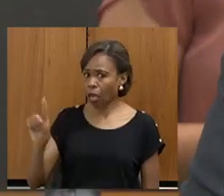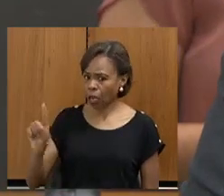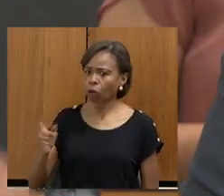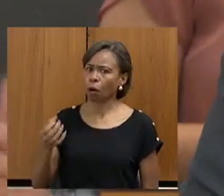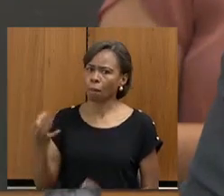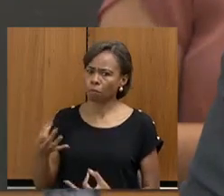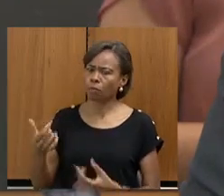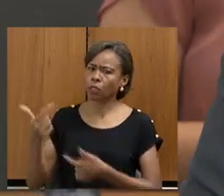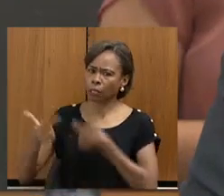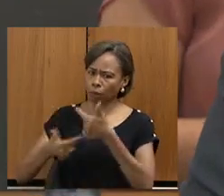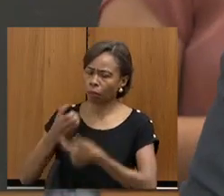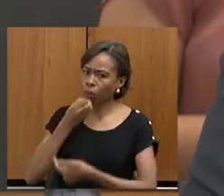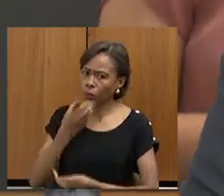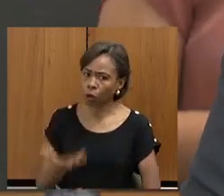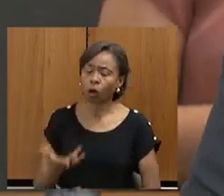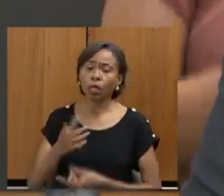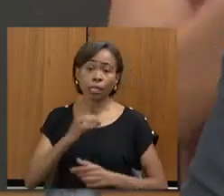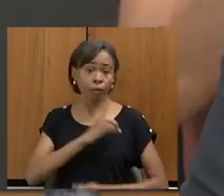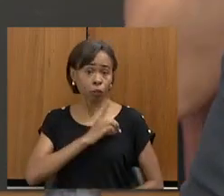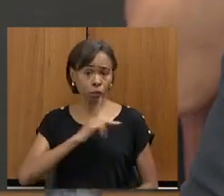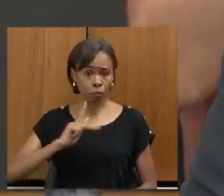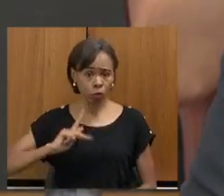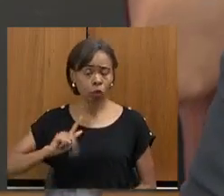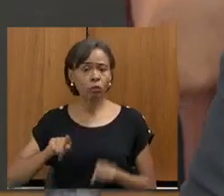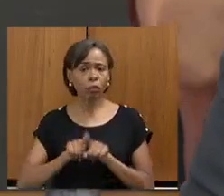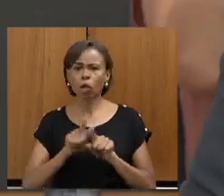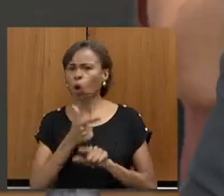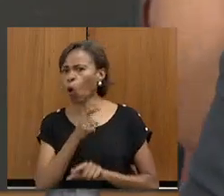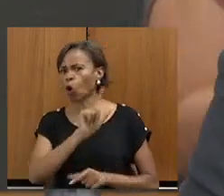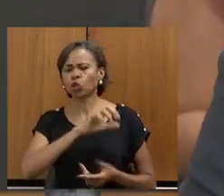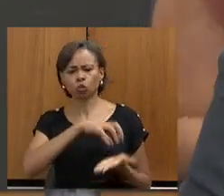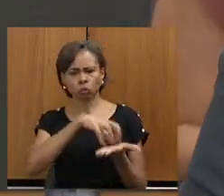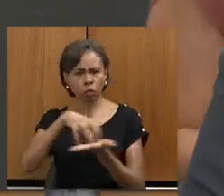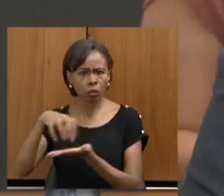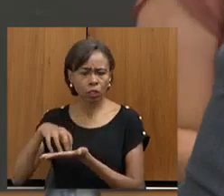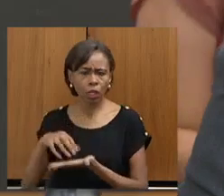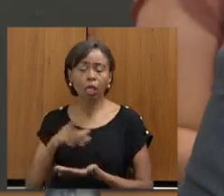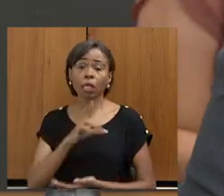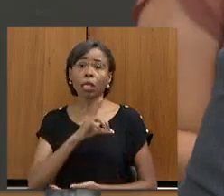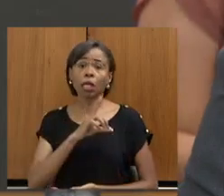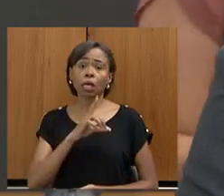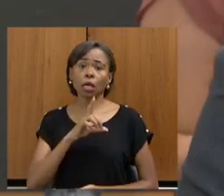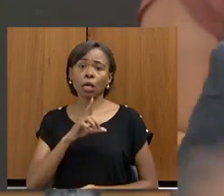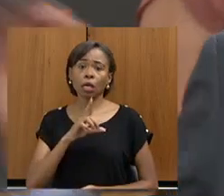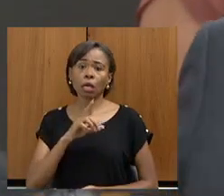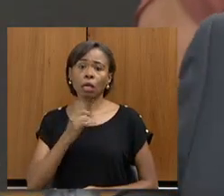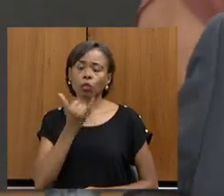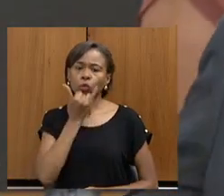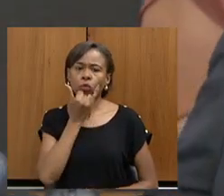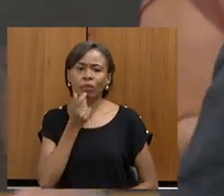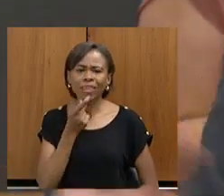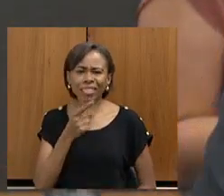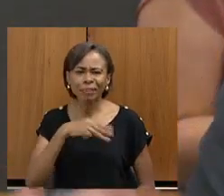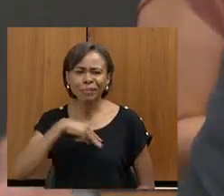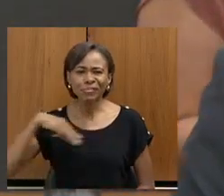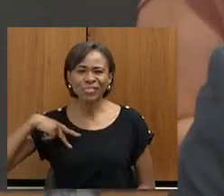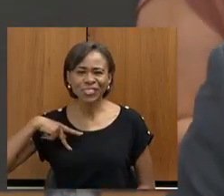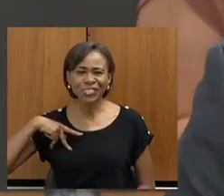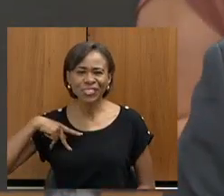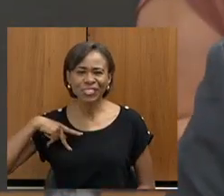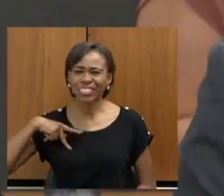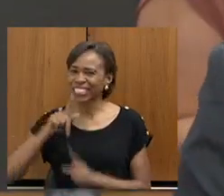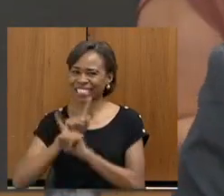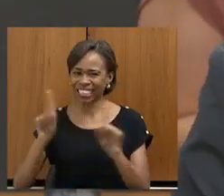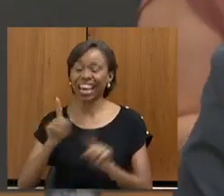Pública e vários outros agentes aqui, Defensoria Pública, desculpa, falei Ministério Público, Defensoria